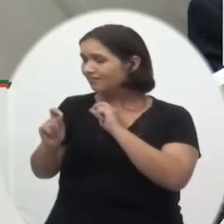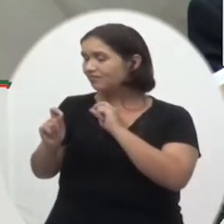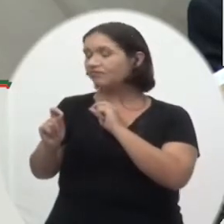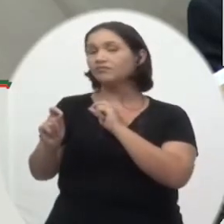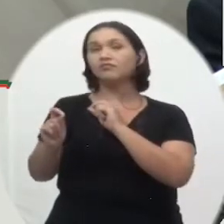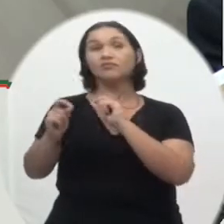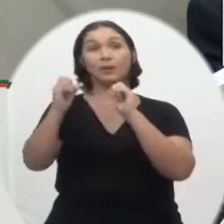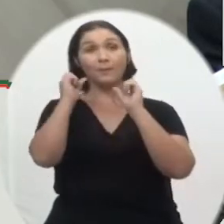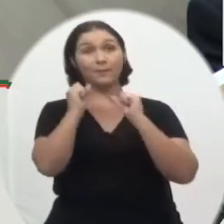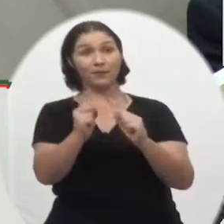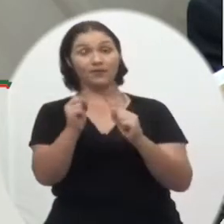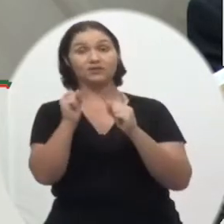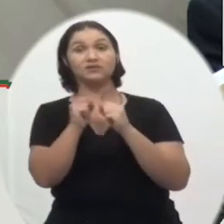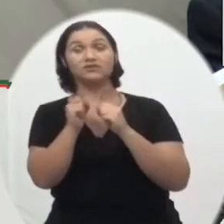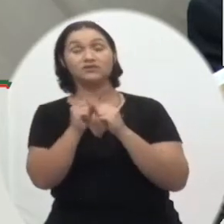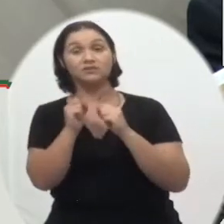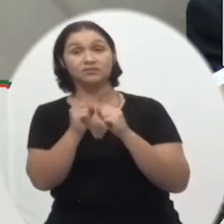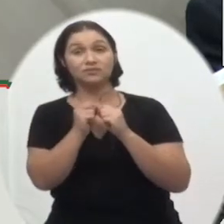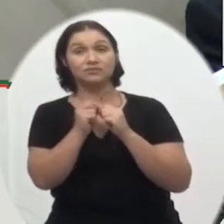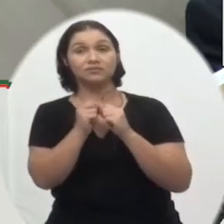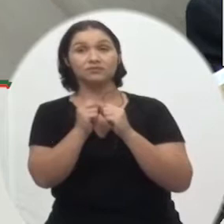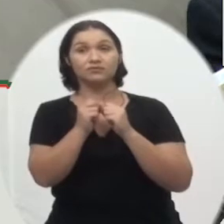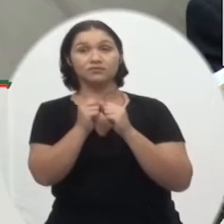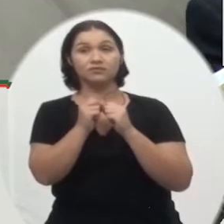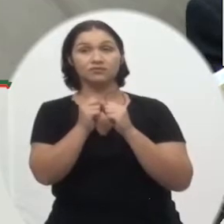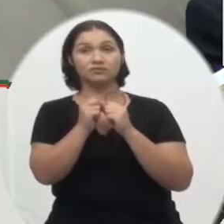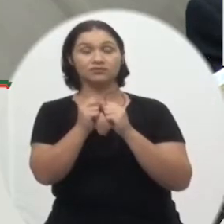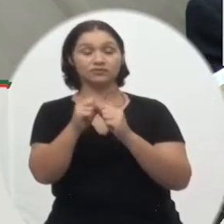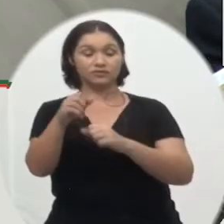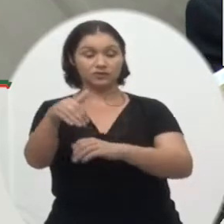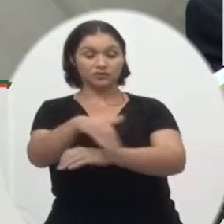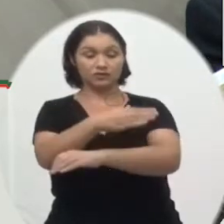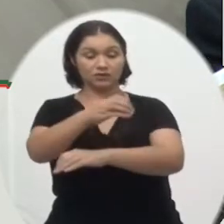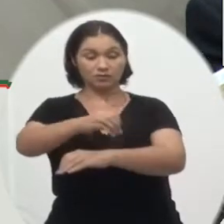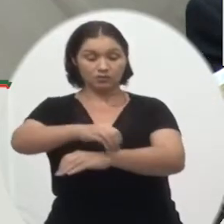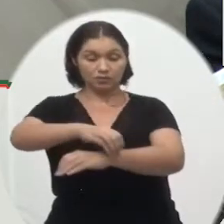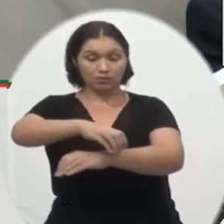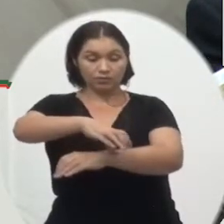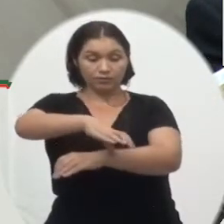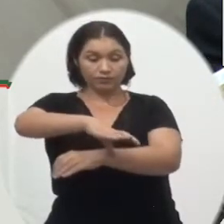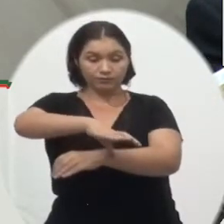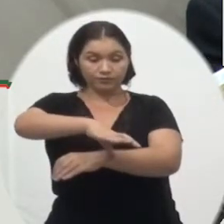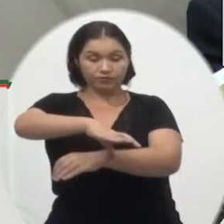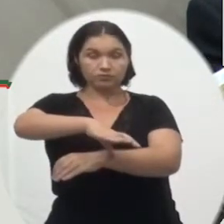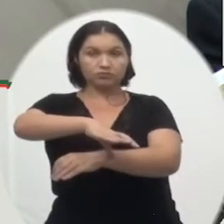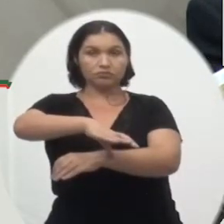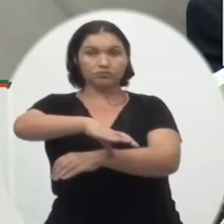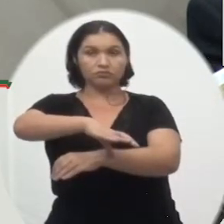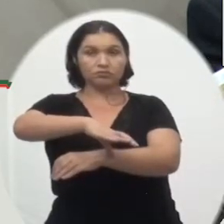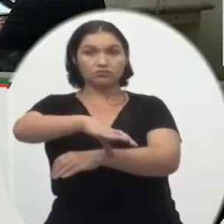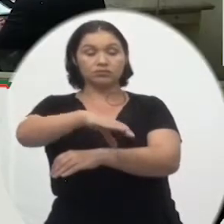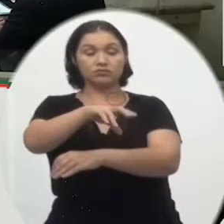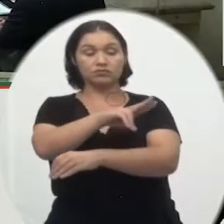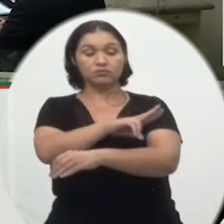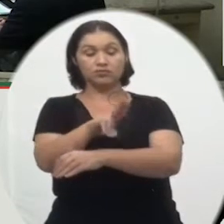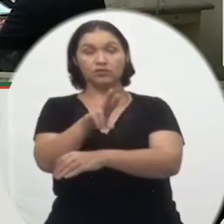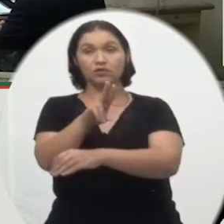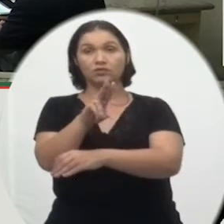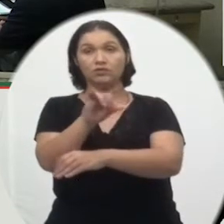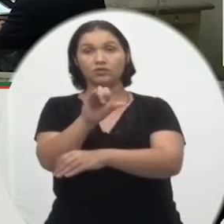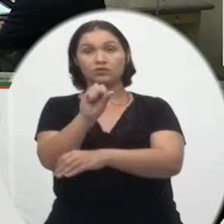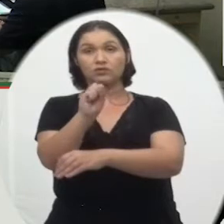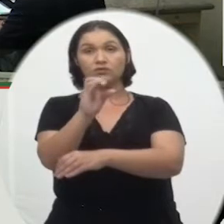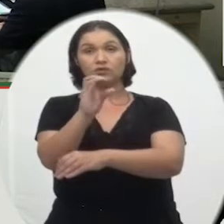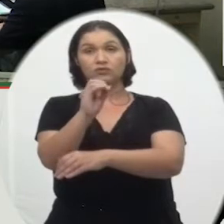seja realizado o prolongamento, abertura da Avenida Antônio Scott até a rodovia Jorge Lacerda. O requerimento está em discussão.